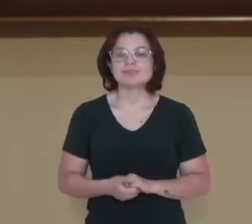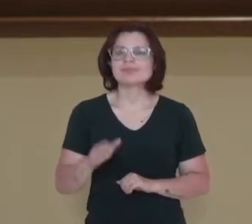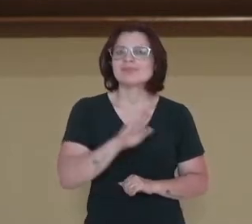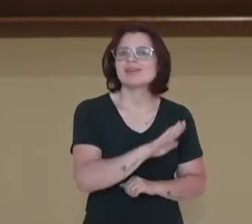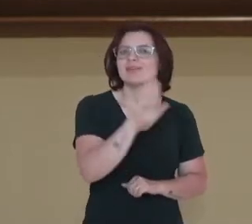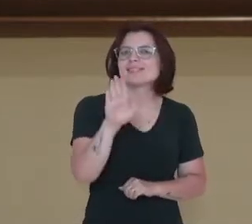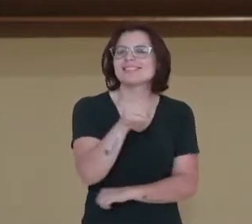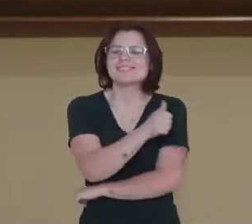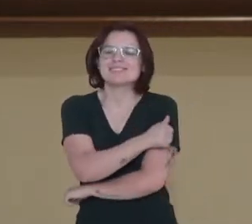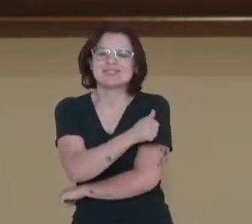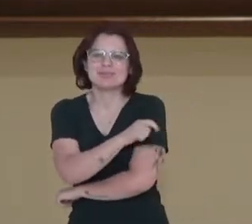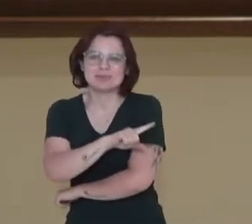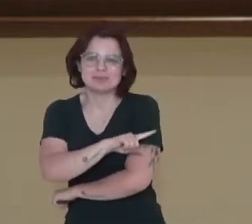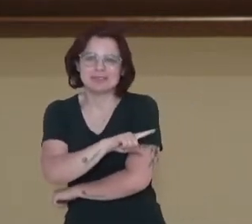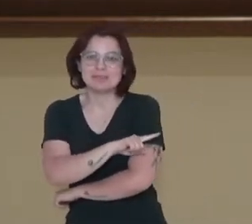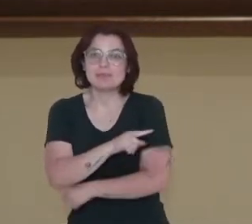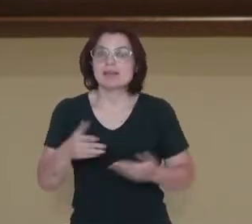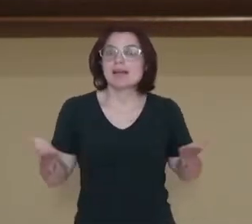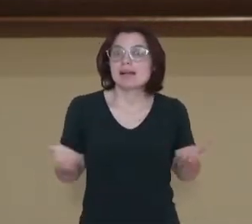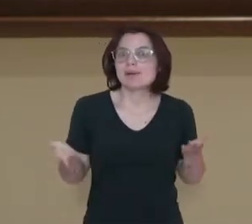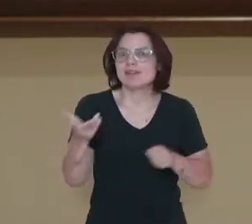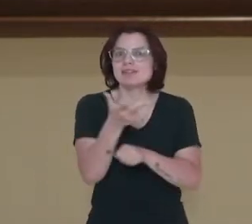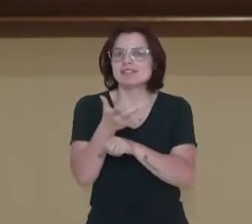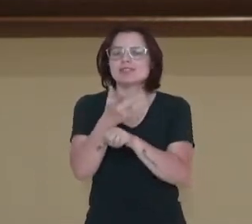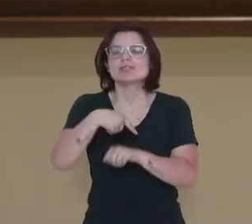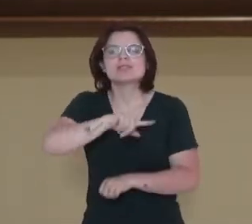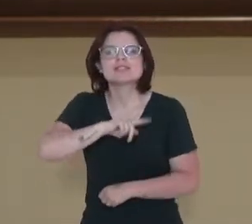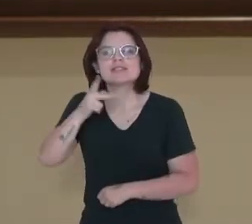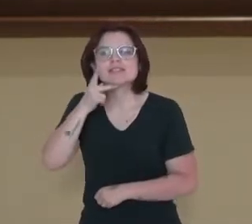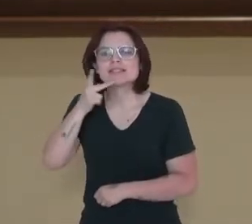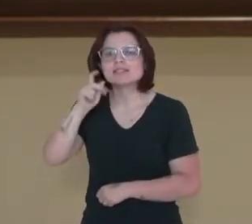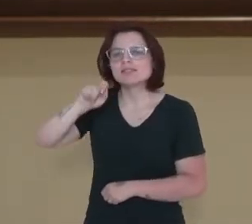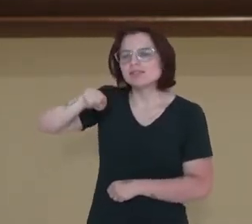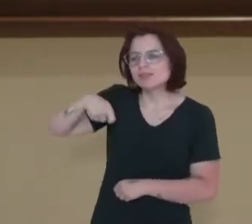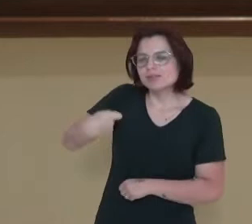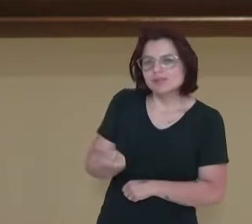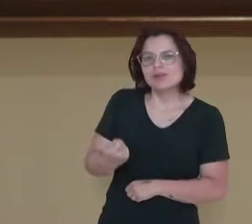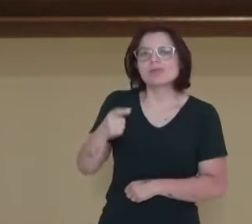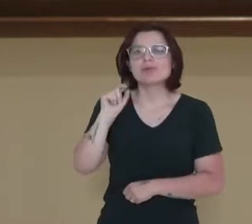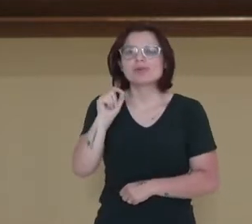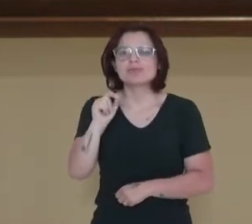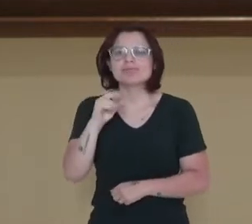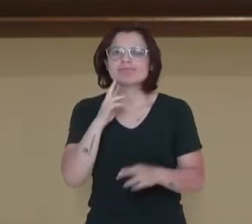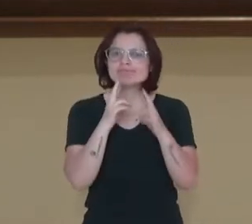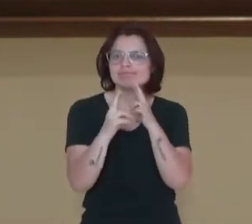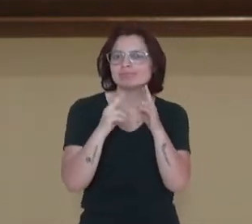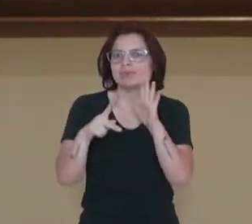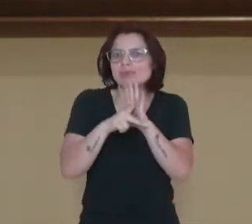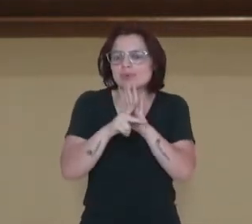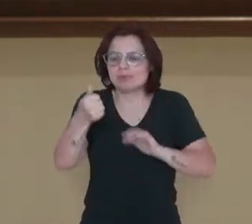Olá, estudantes da primeira série! Nesse vídeo, nós vamos falar sobre interações atômicas. Vamos lá?